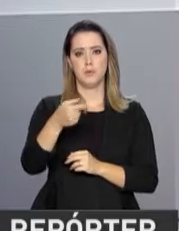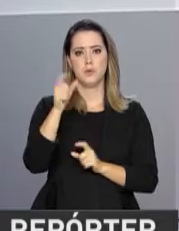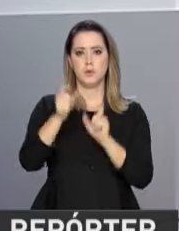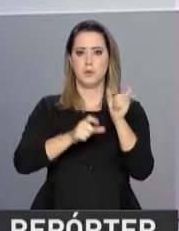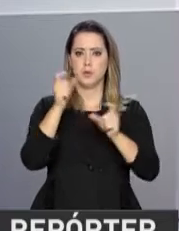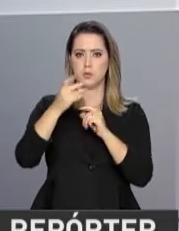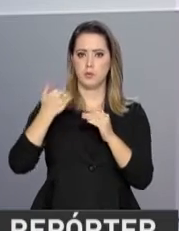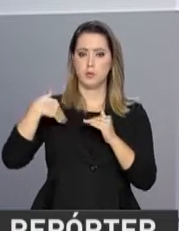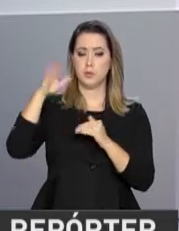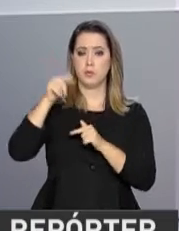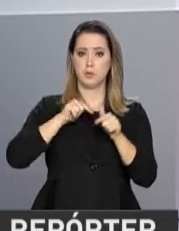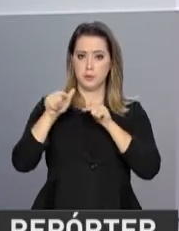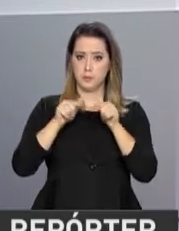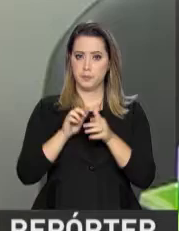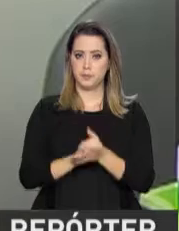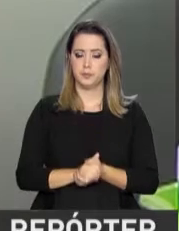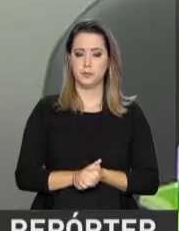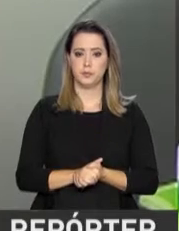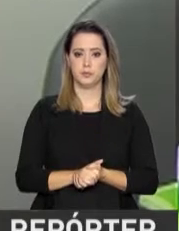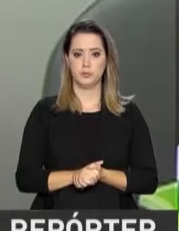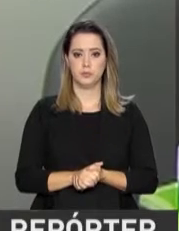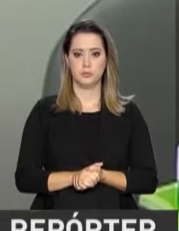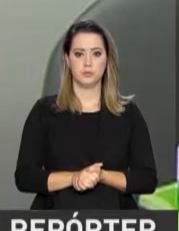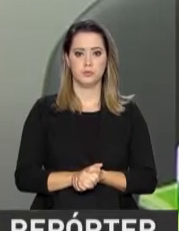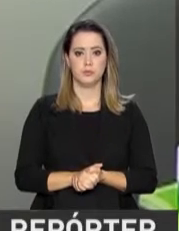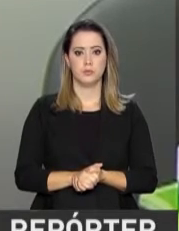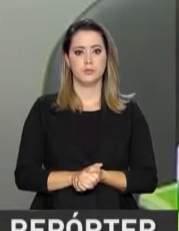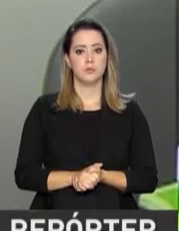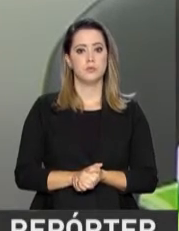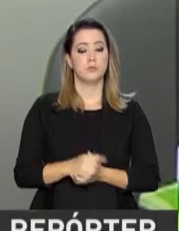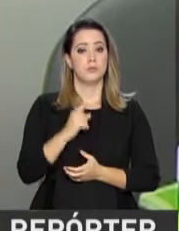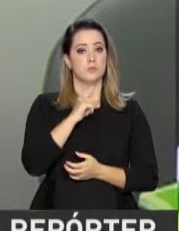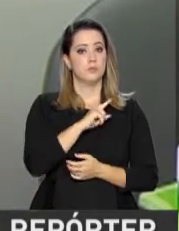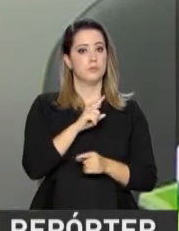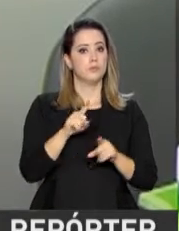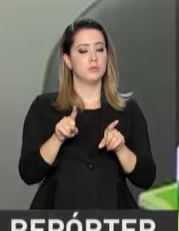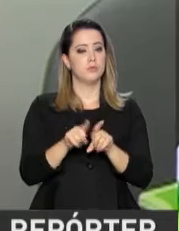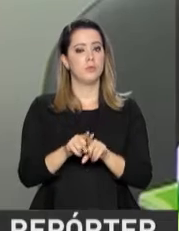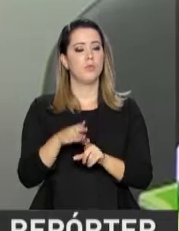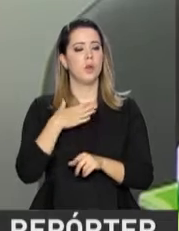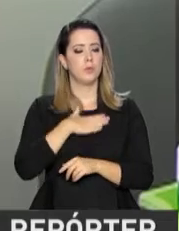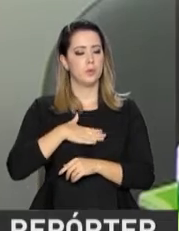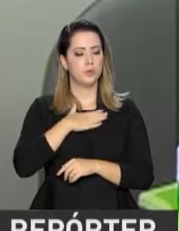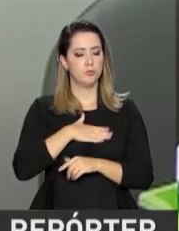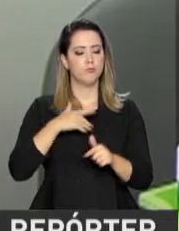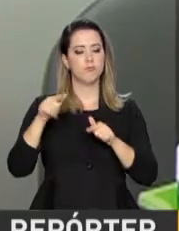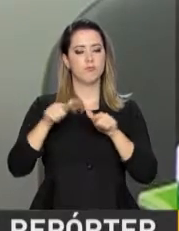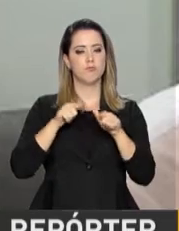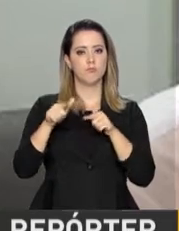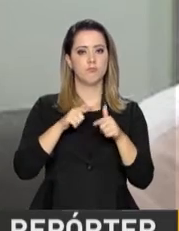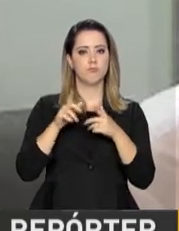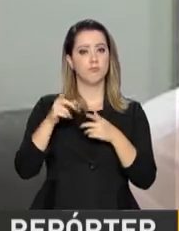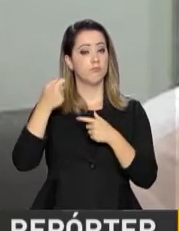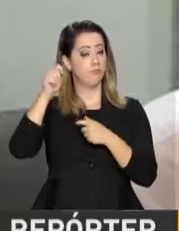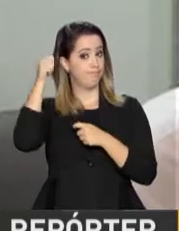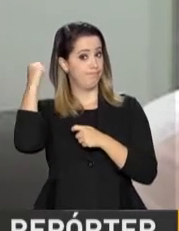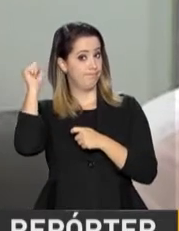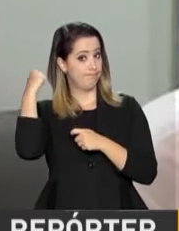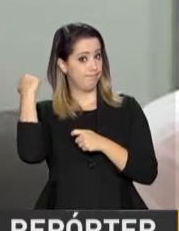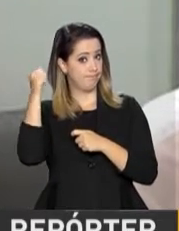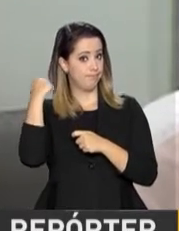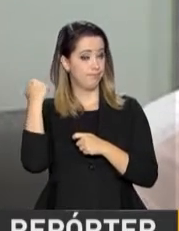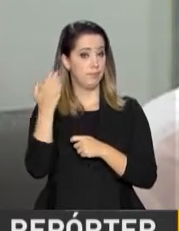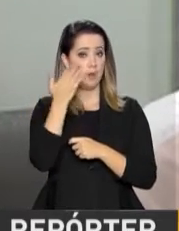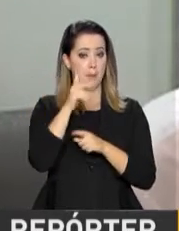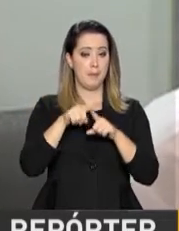no mercado de trabalho suelen sempre gostou de trabalhar com serviços de beleza mas teve que dar uma pausa